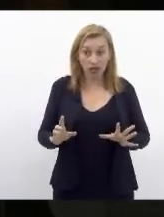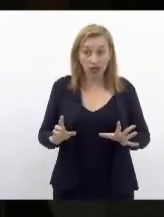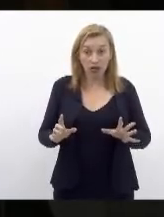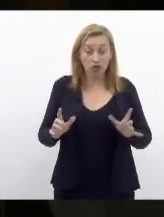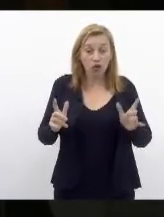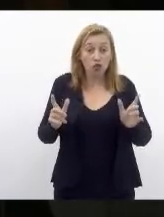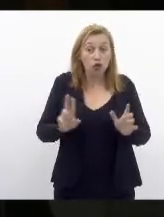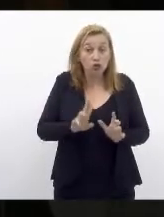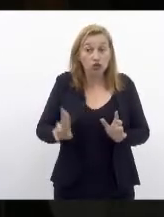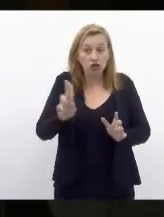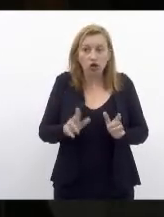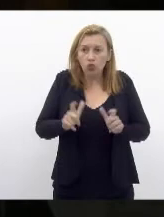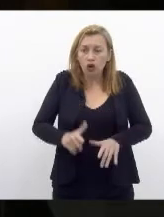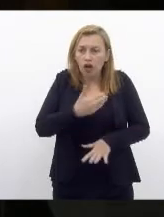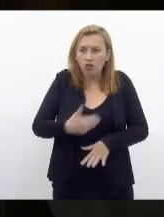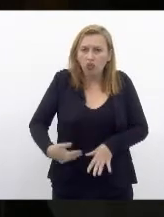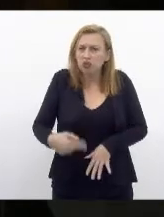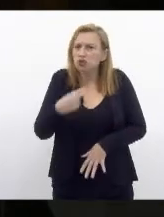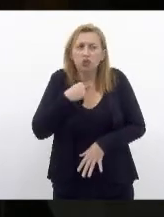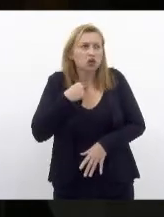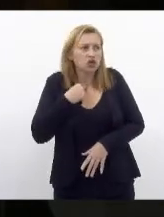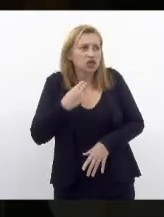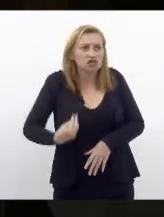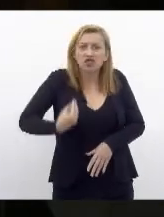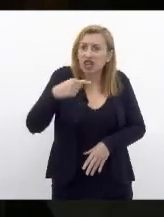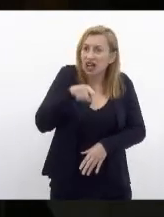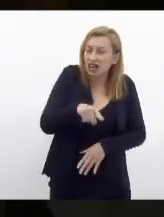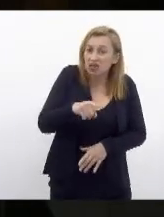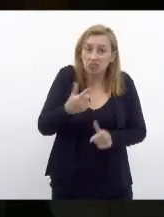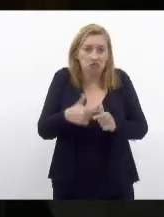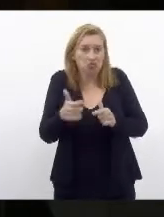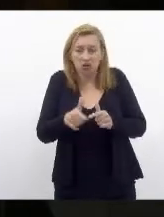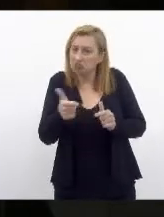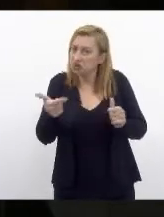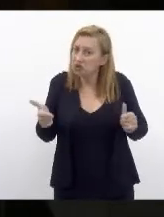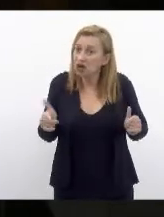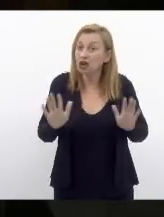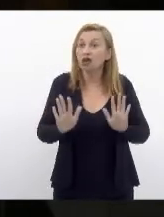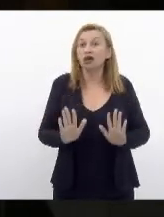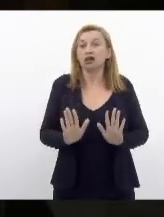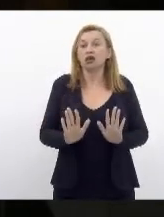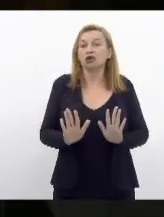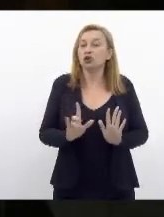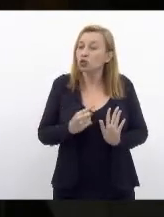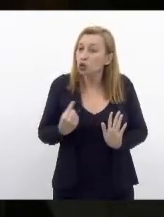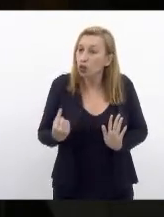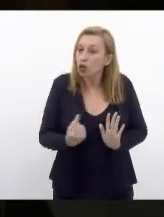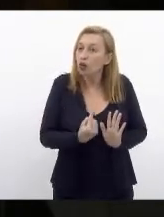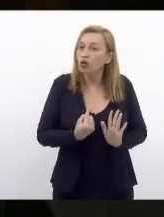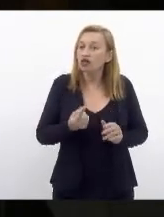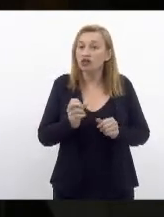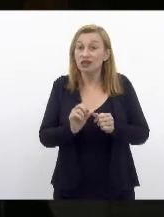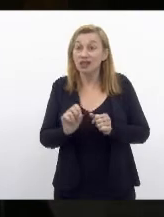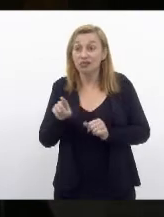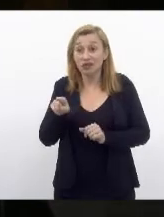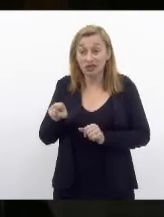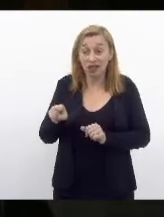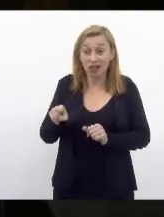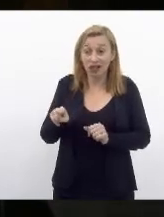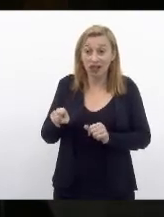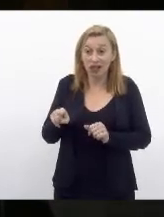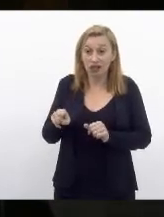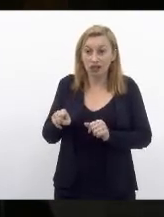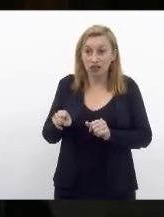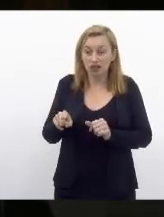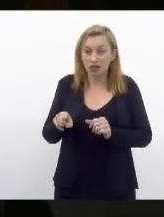público, disse que nós não poderíamos estar ali, não tem problema nenhum. Nós fizemos ali, desmontamos